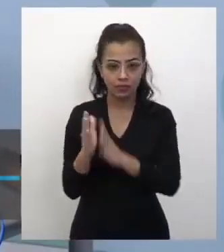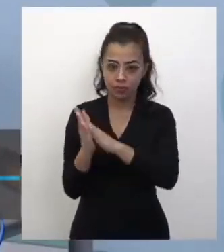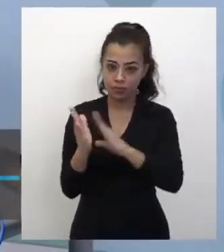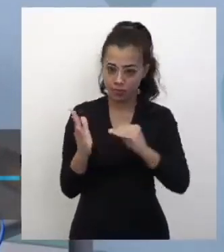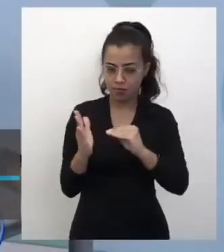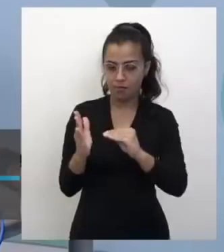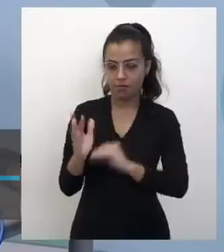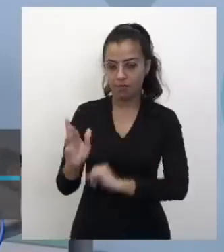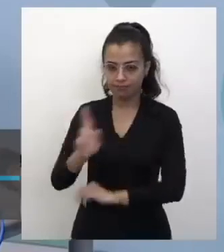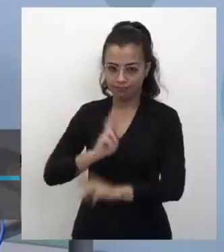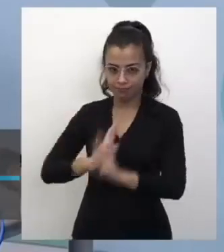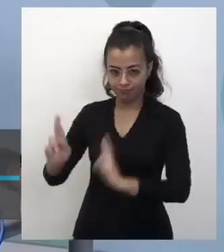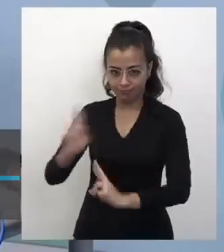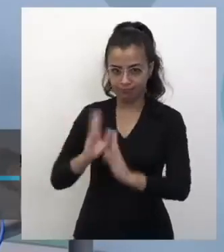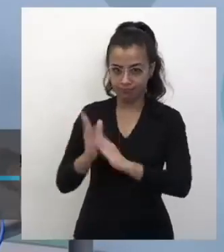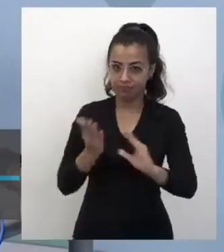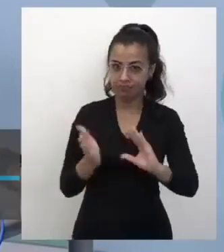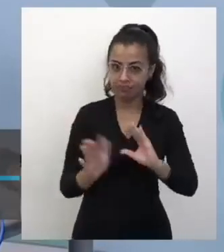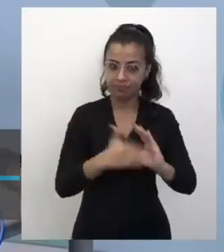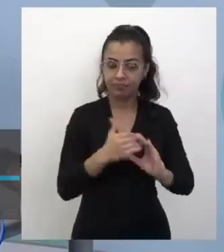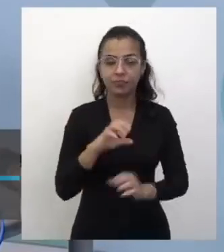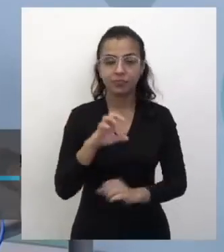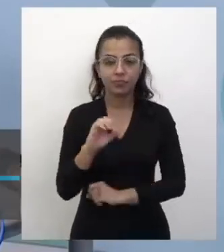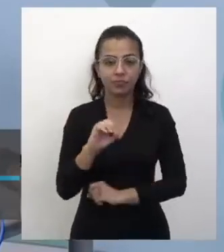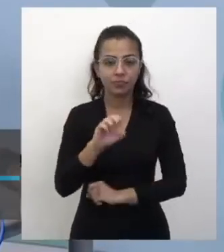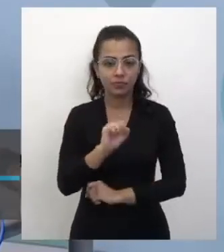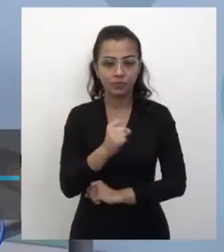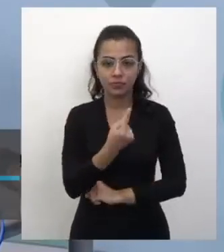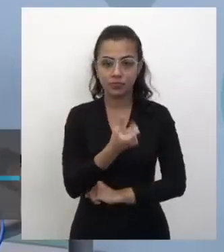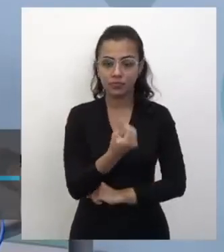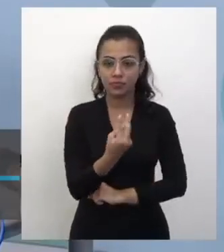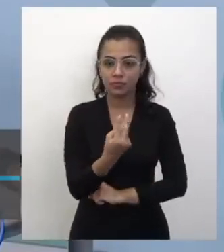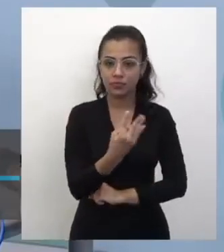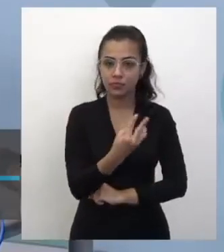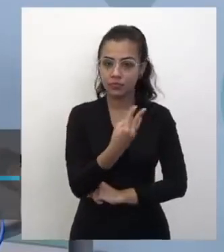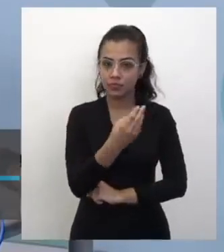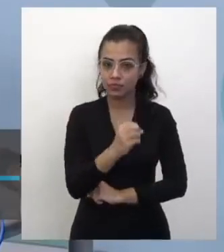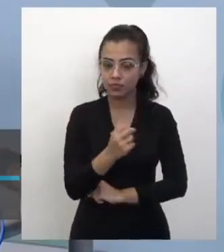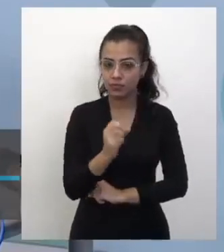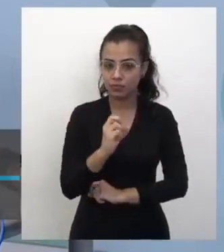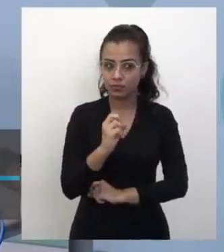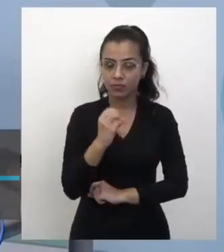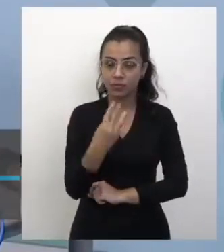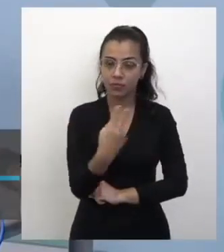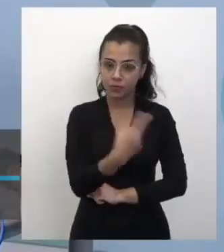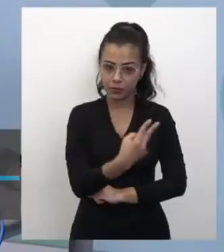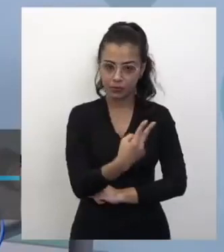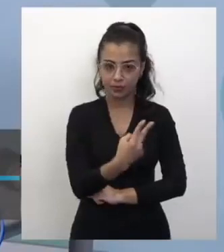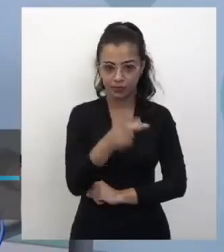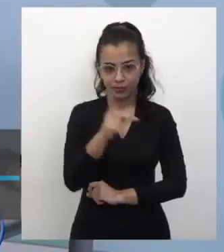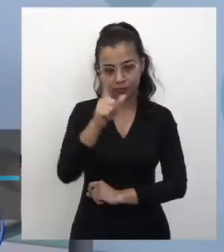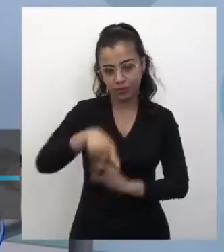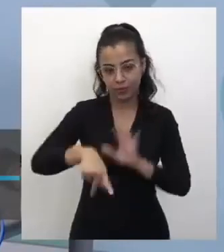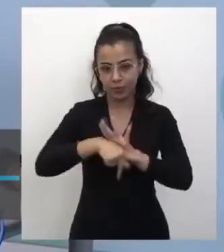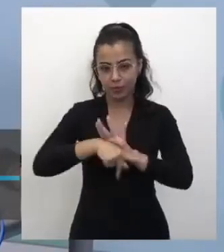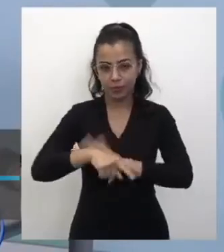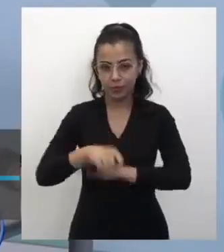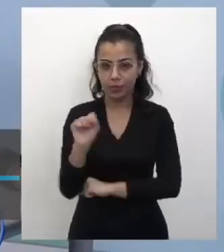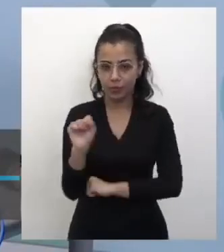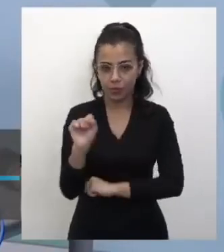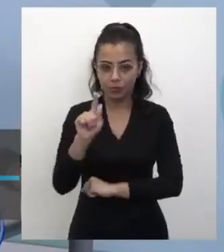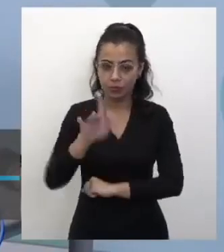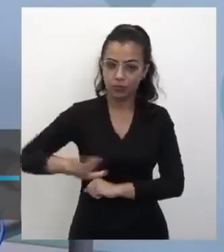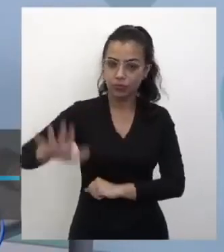com elas. 08, 16, 24, 32. Aqui o pessoal escolheu a do 8 de maneira